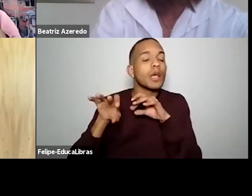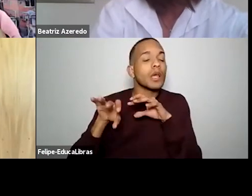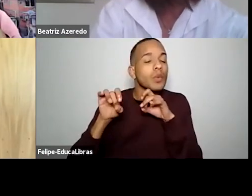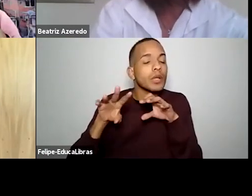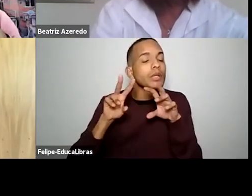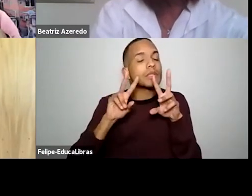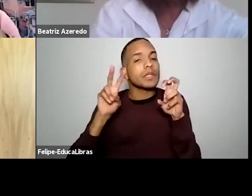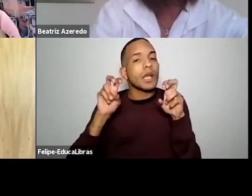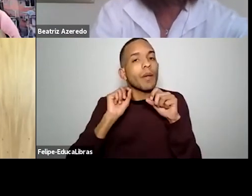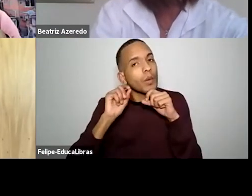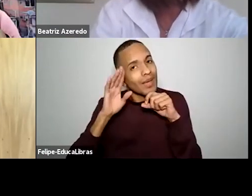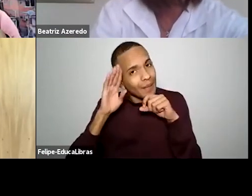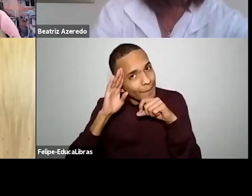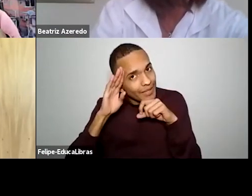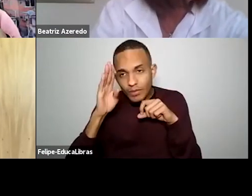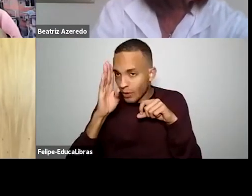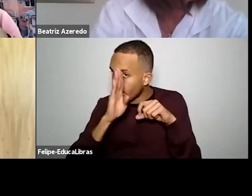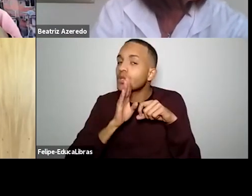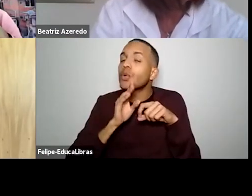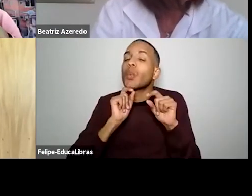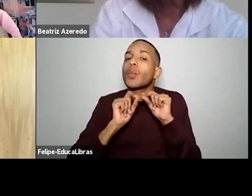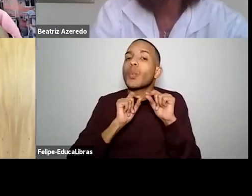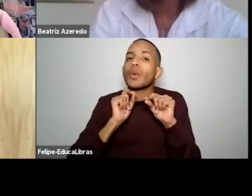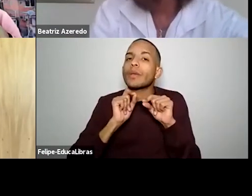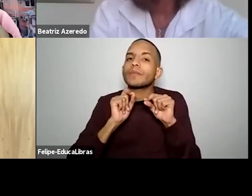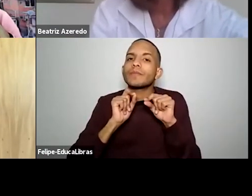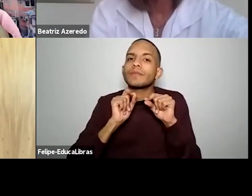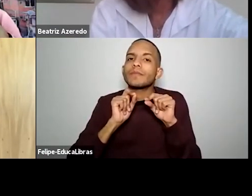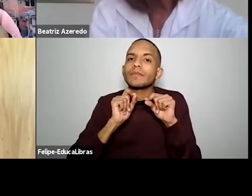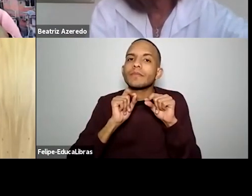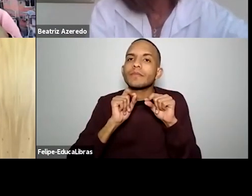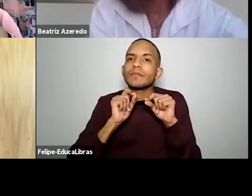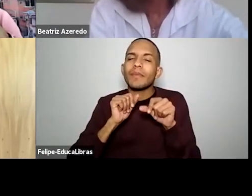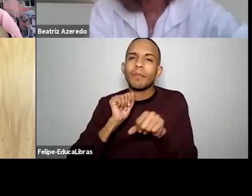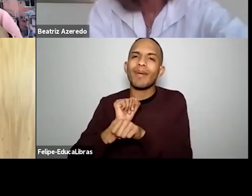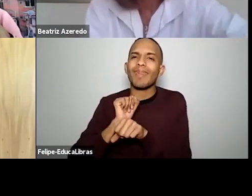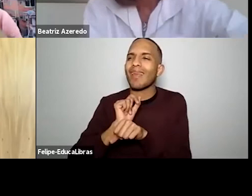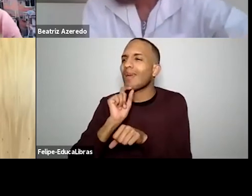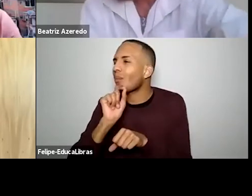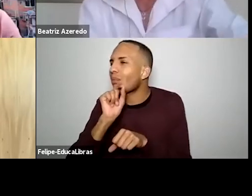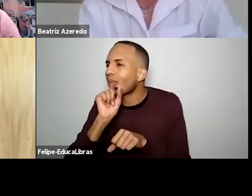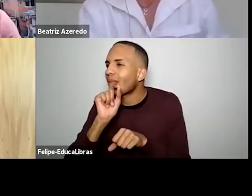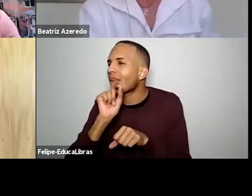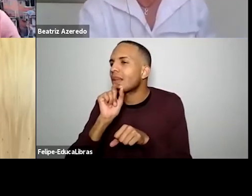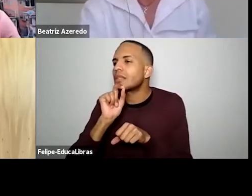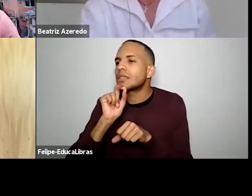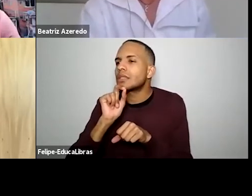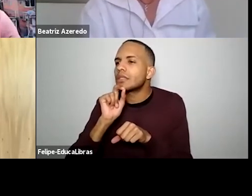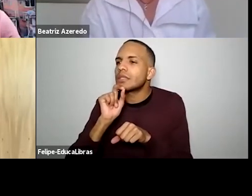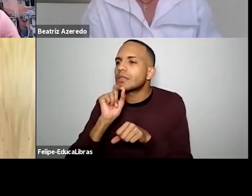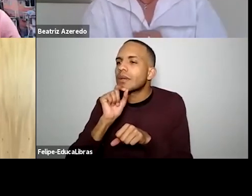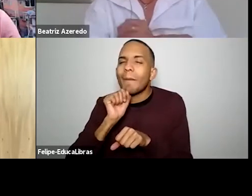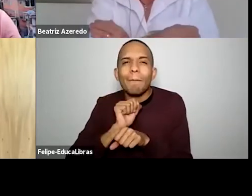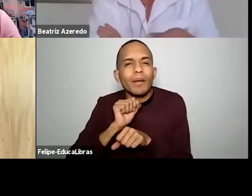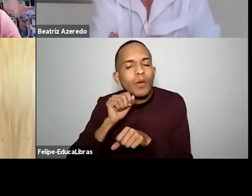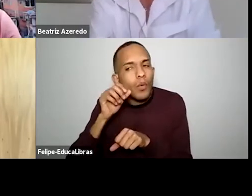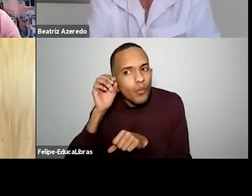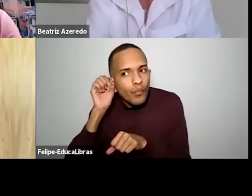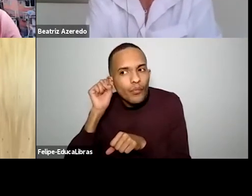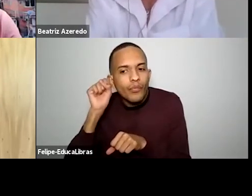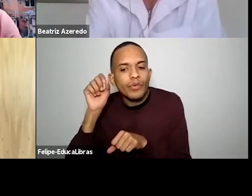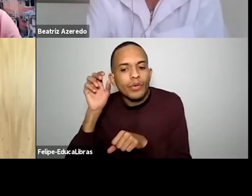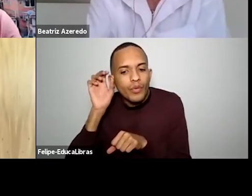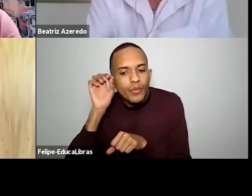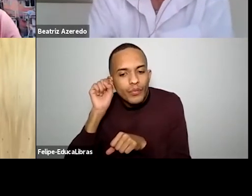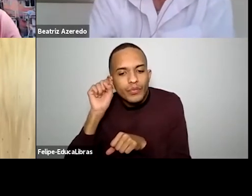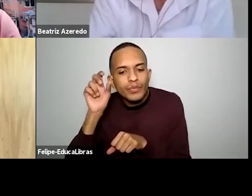ponto forte no Brasil é vamos parar de... Vamos escutar o que a gente está falando quando a